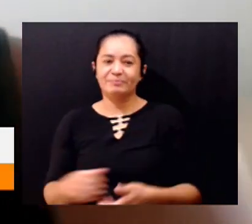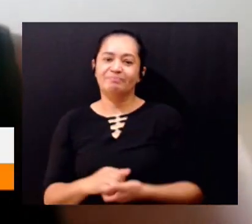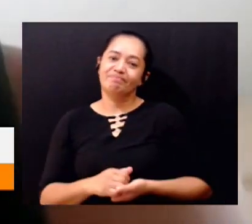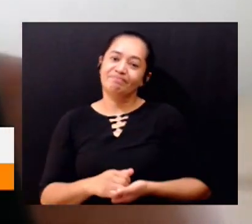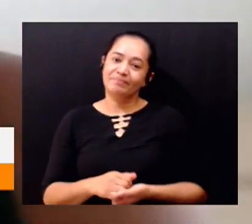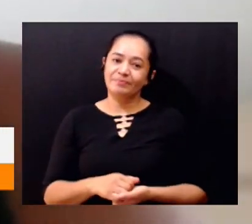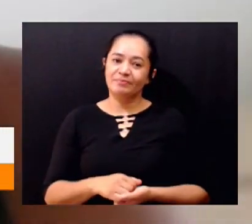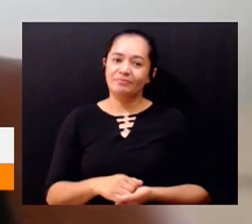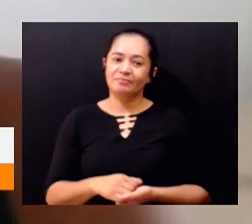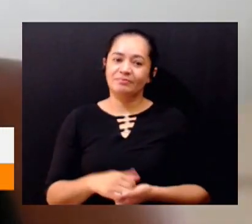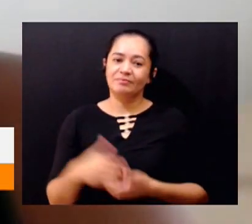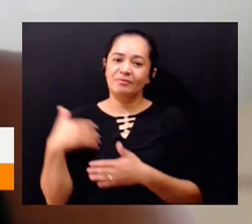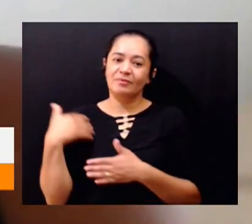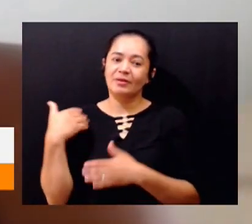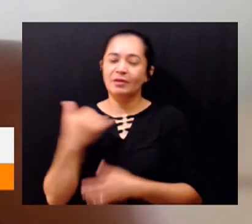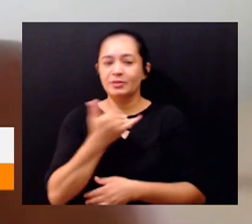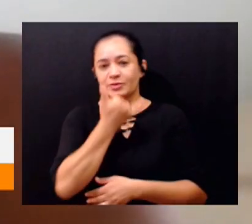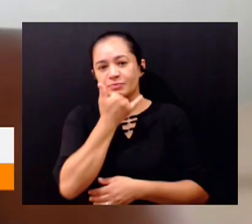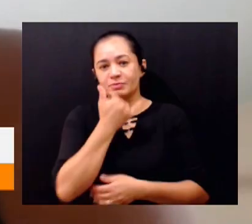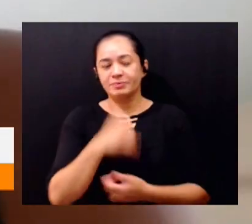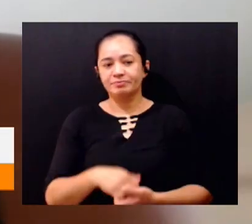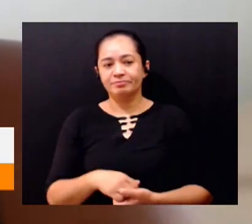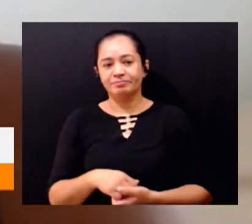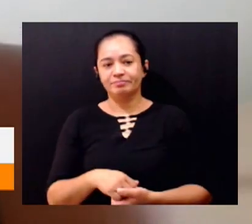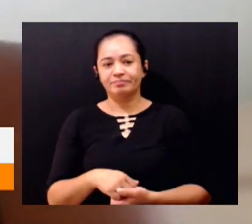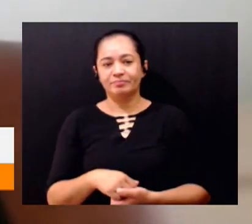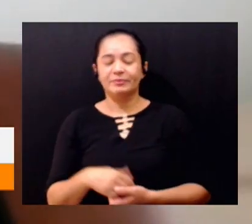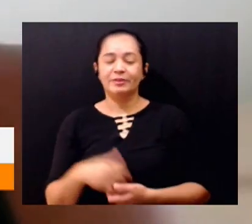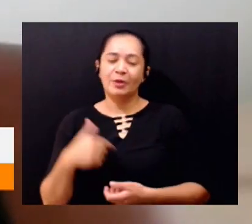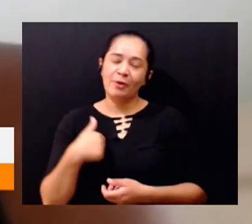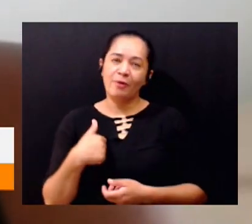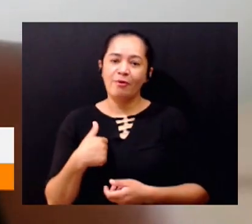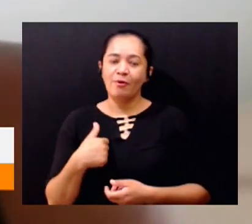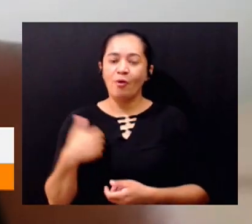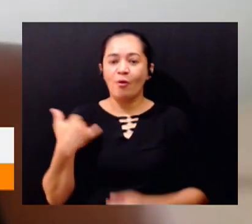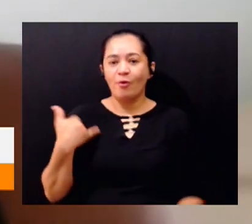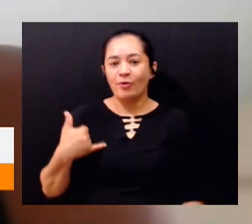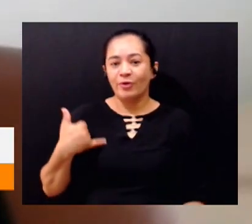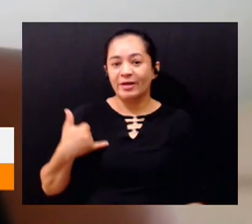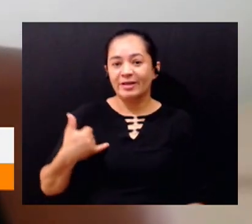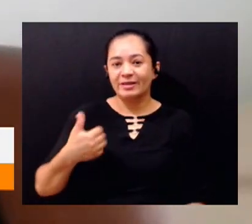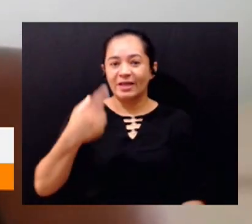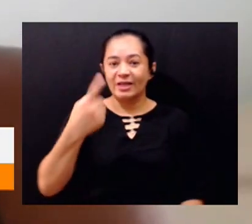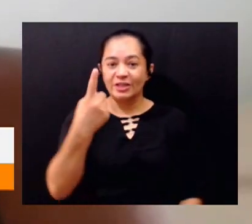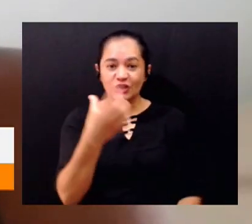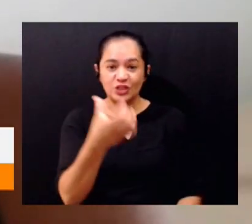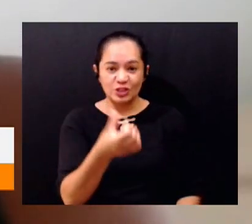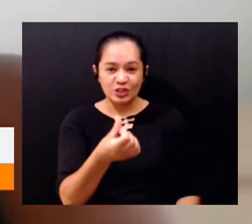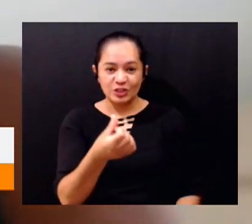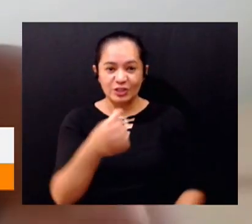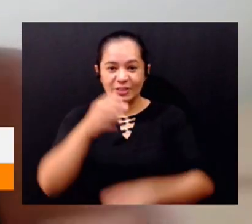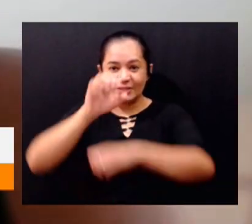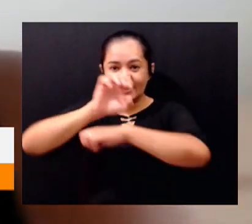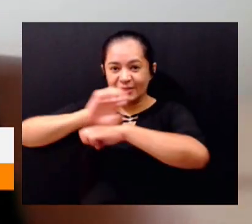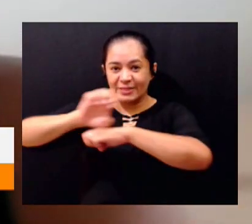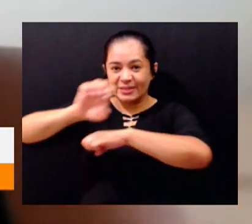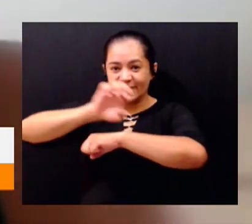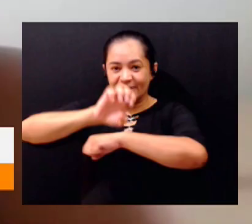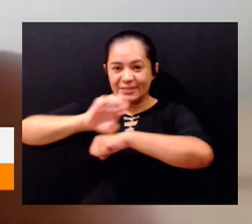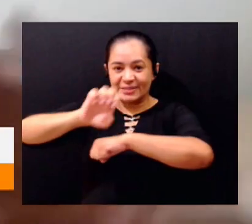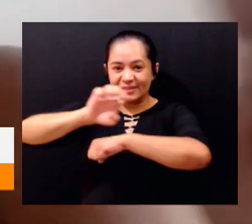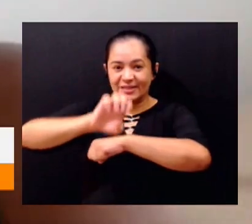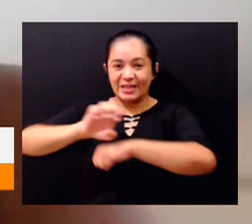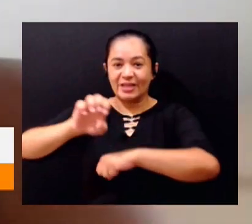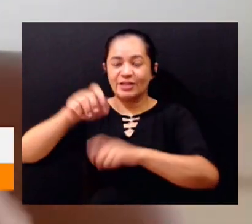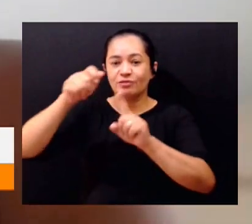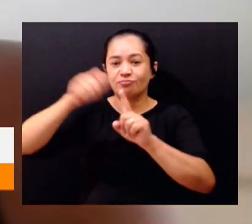Desculpa. Bom, então lá fui eu, 16 anos, fiz um estágio de 3 meses no estúdio do Eli, conhecendo todos os